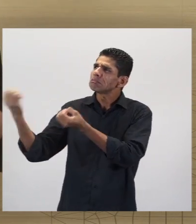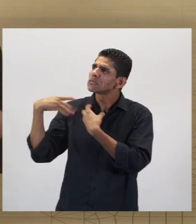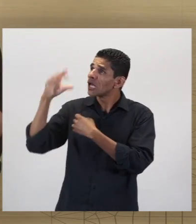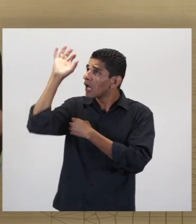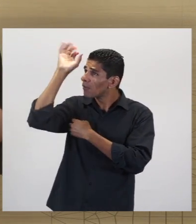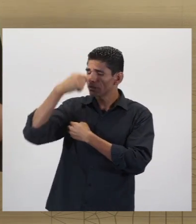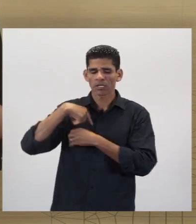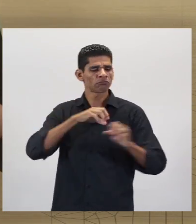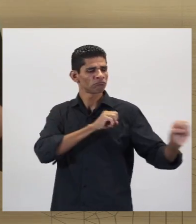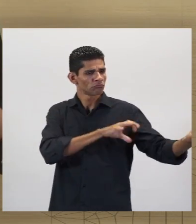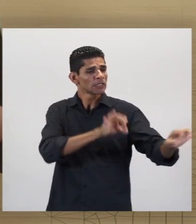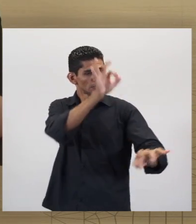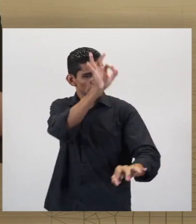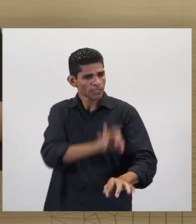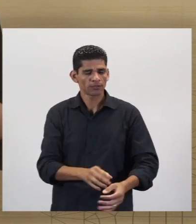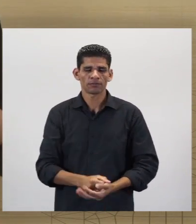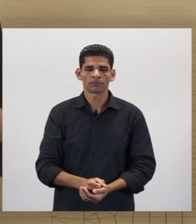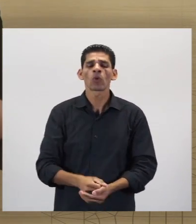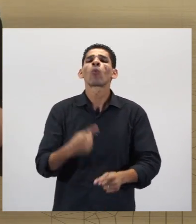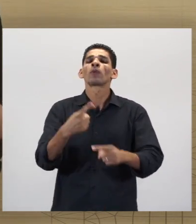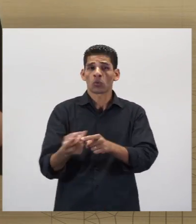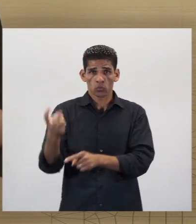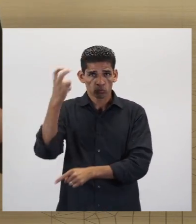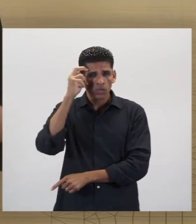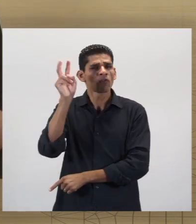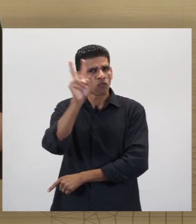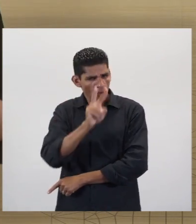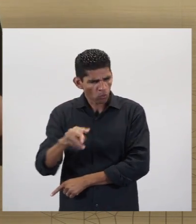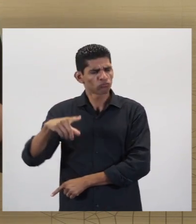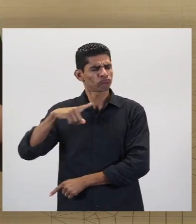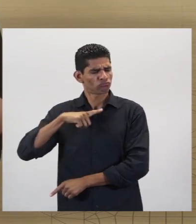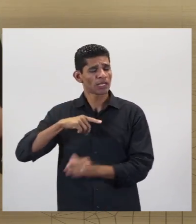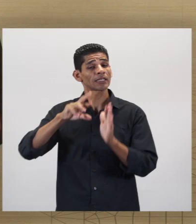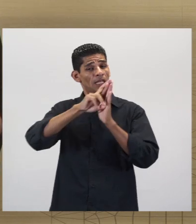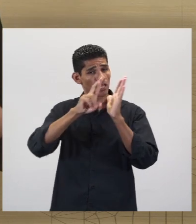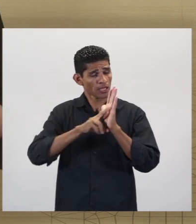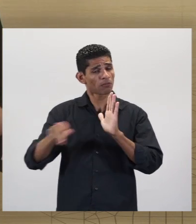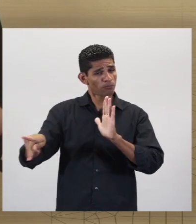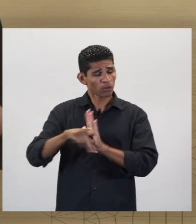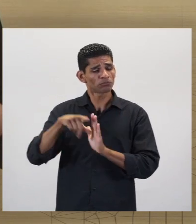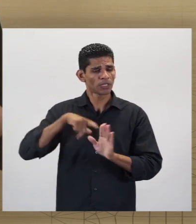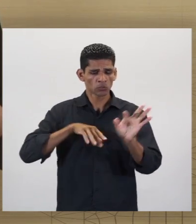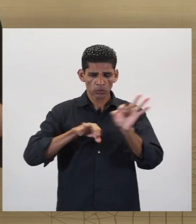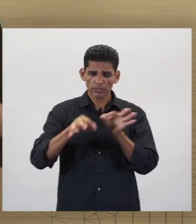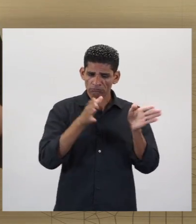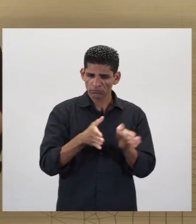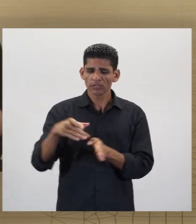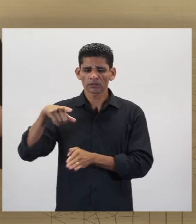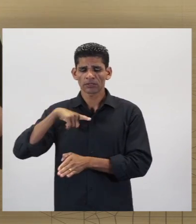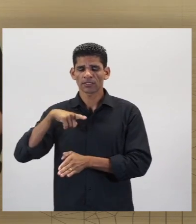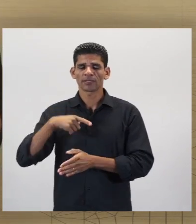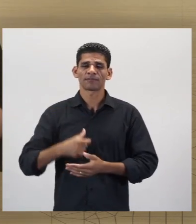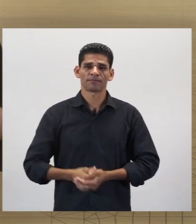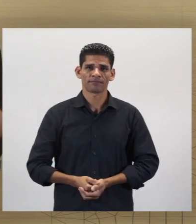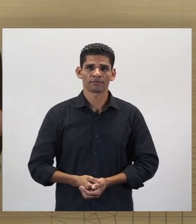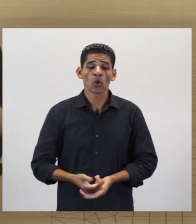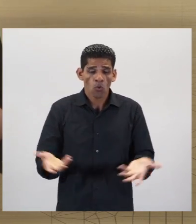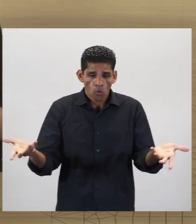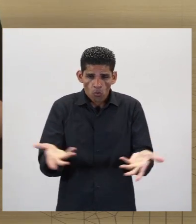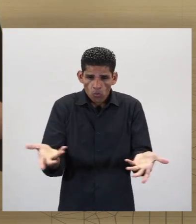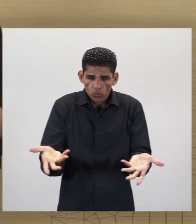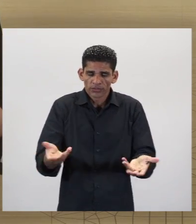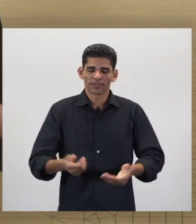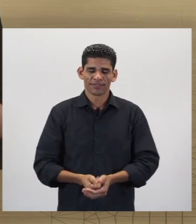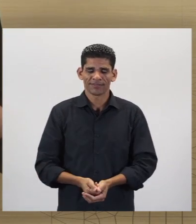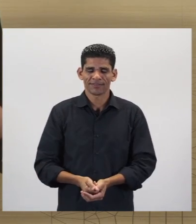determinada cultura tem seus valores próprios e modos próprios de se organizar e de viver. Na atualidade, então, sem passar